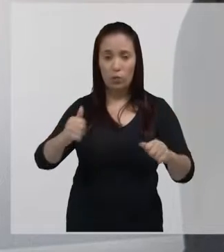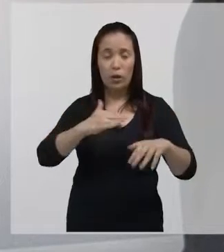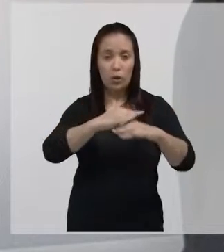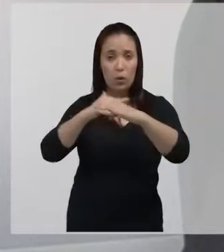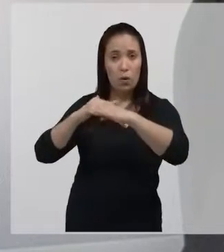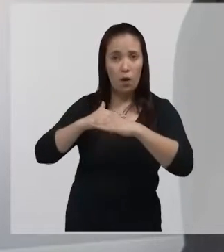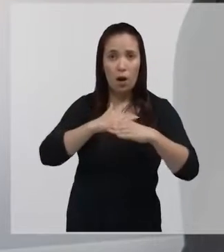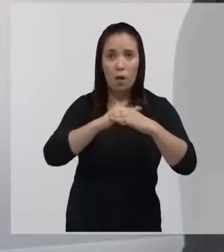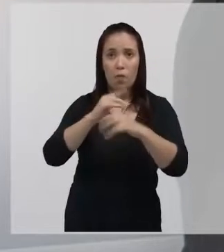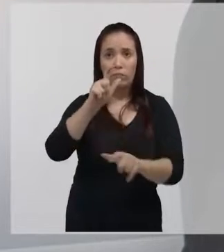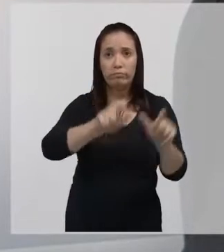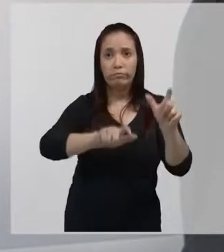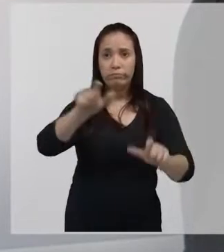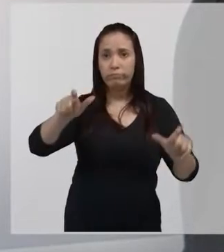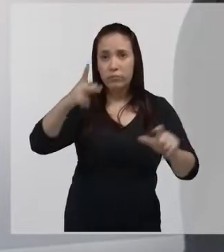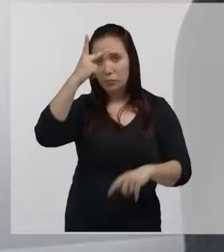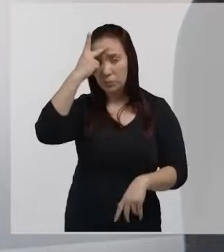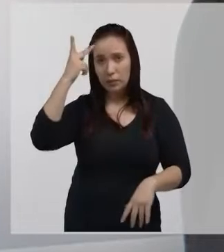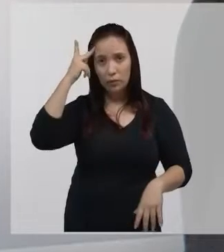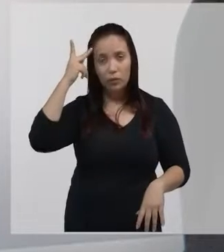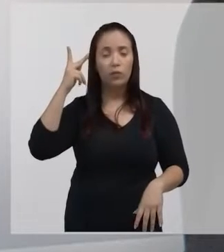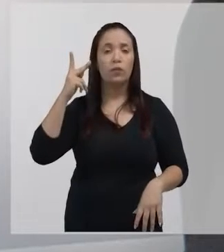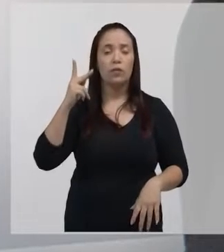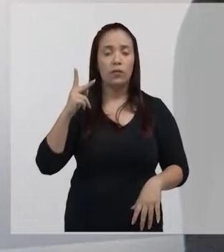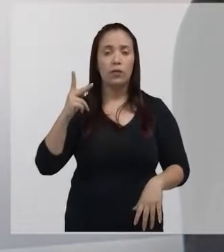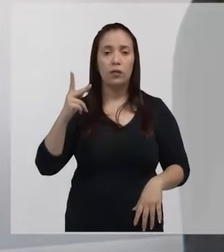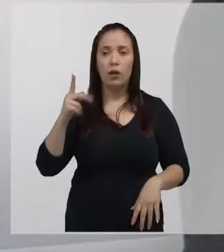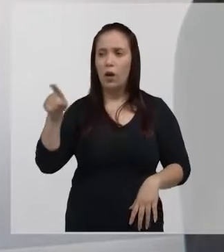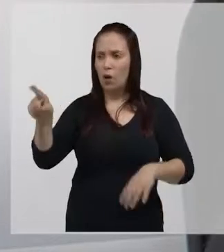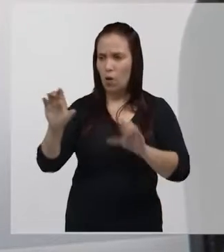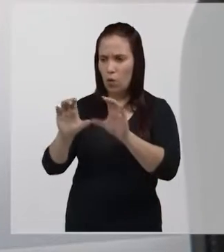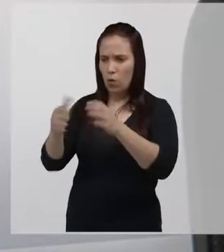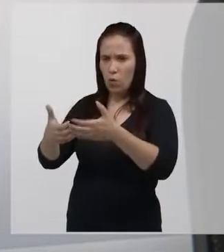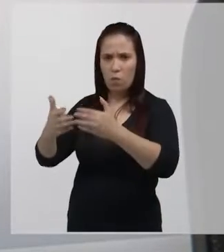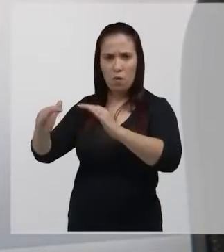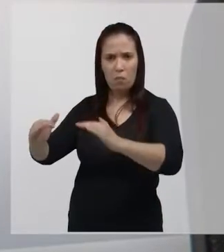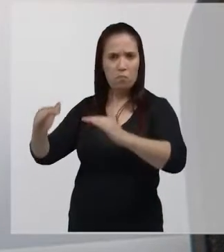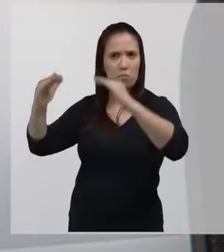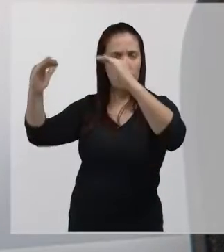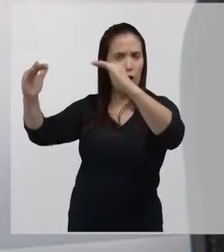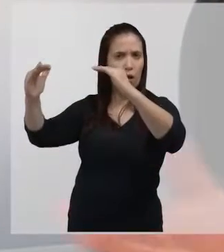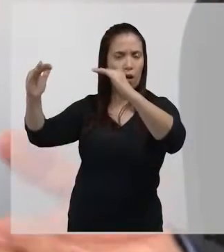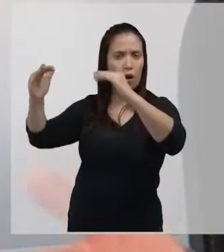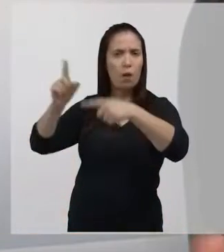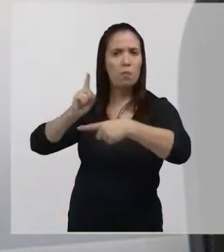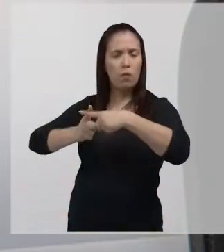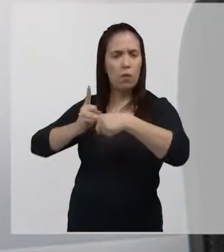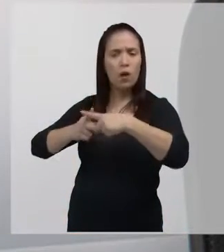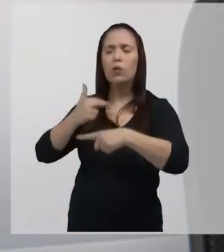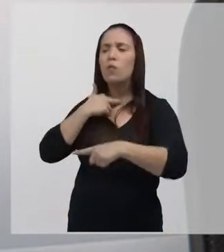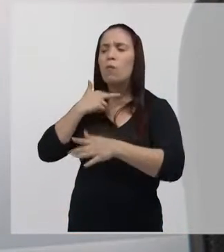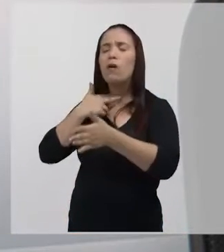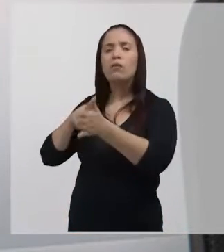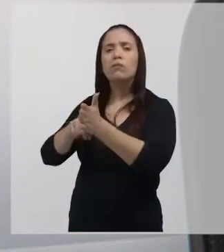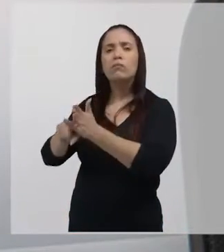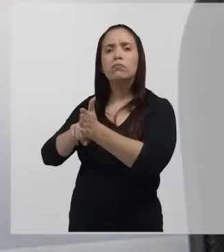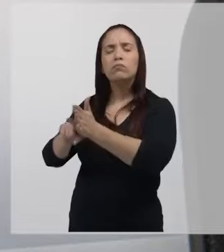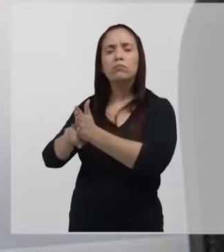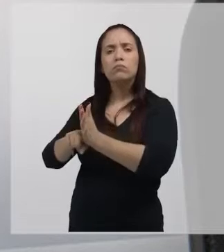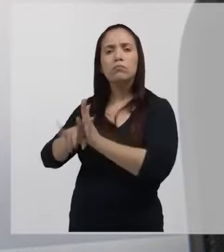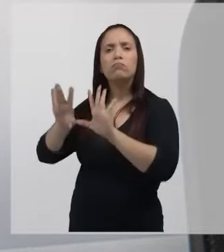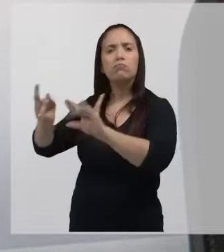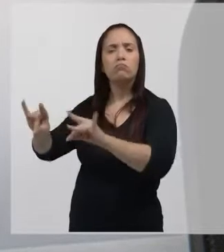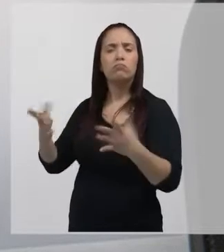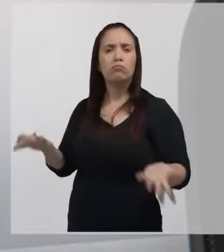a lei, a partir do momento que outros não são mais iguais, porque, por exemplo, você pega casos